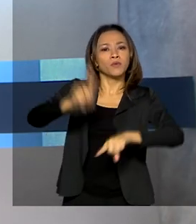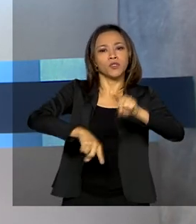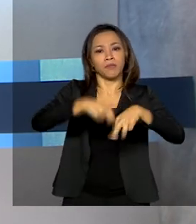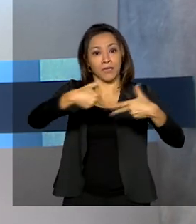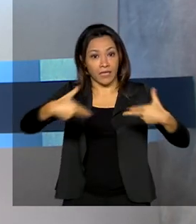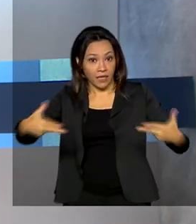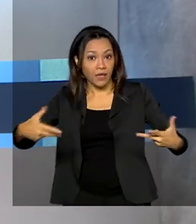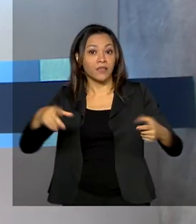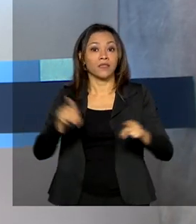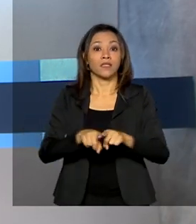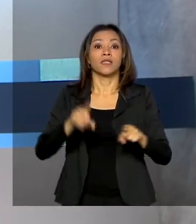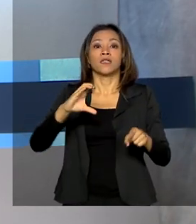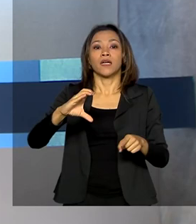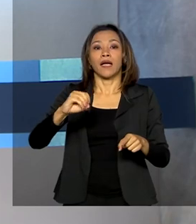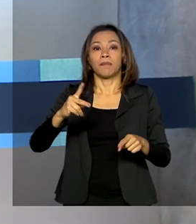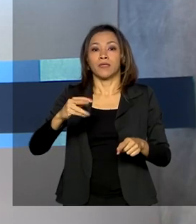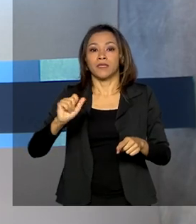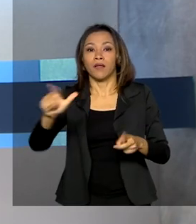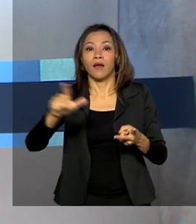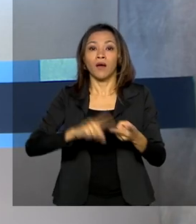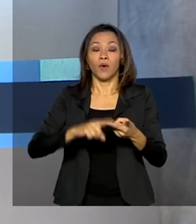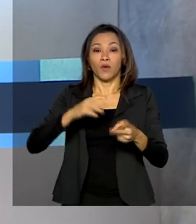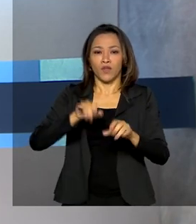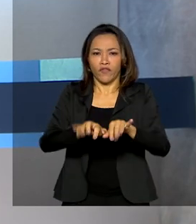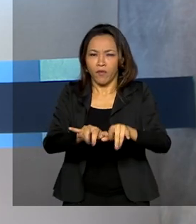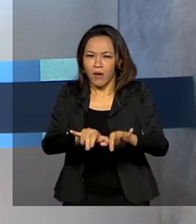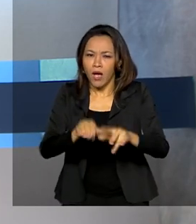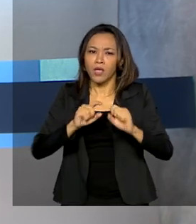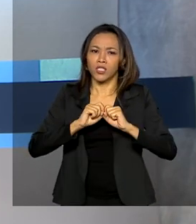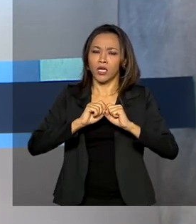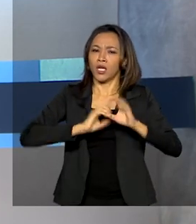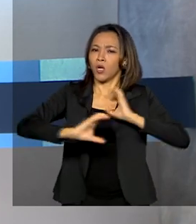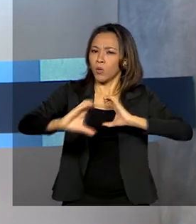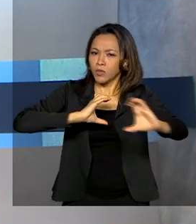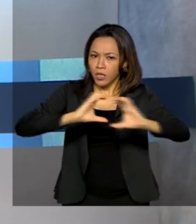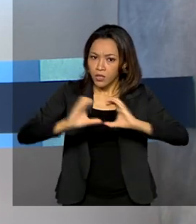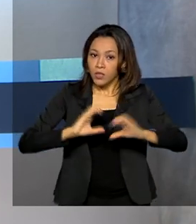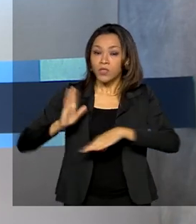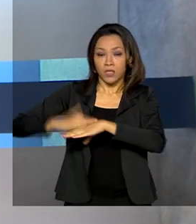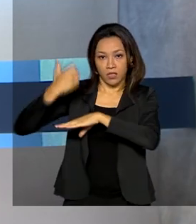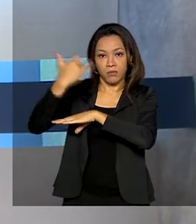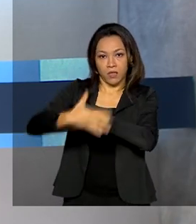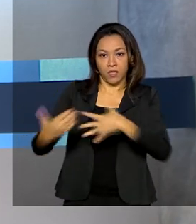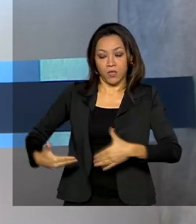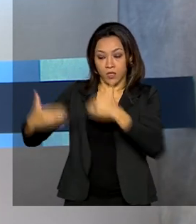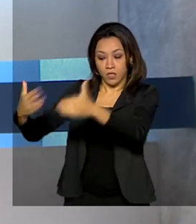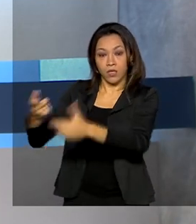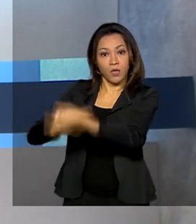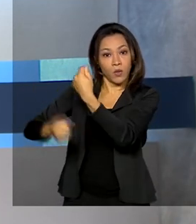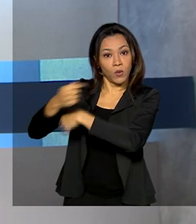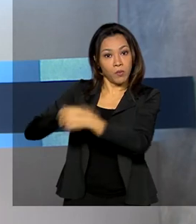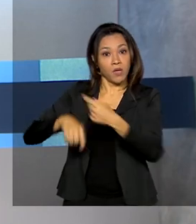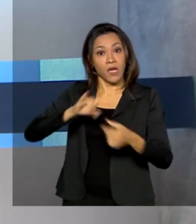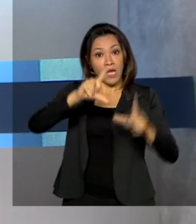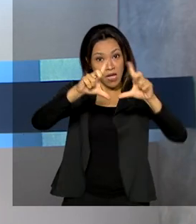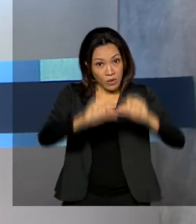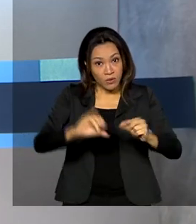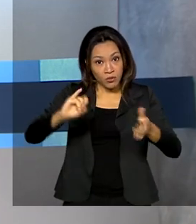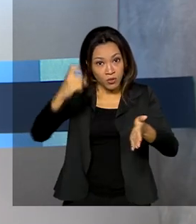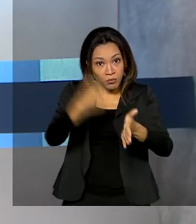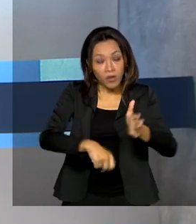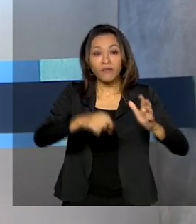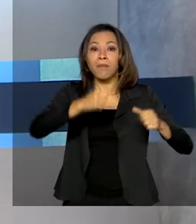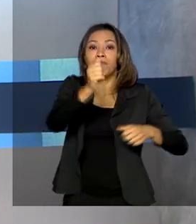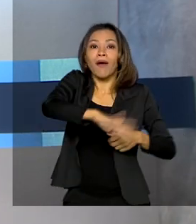e de informática e telecomunicações. De acordo com o Ministério da Economia, a redução do imposto vai baratear a compra de